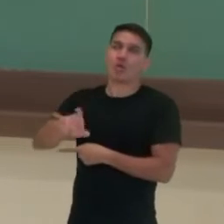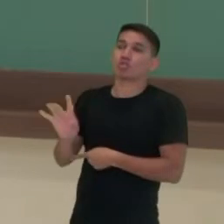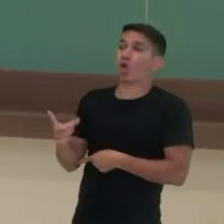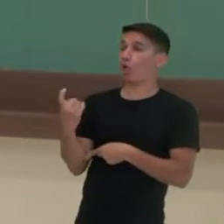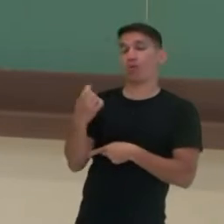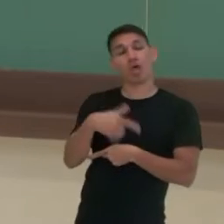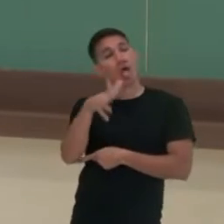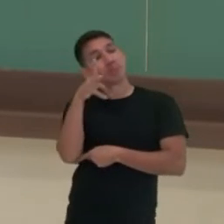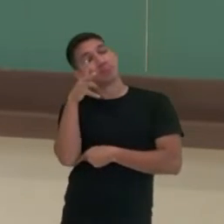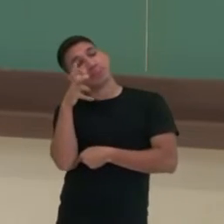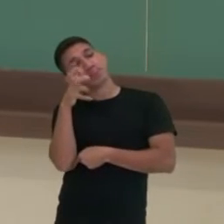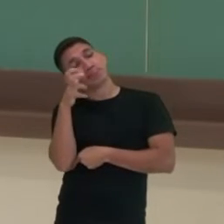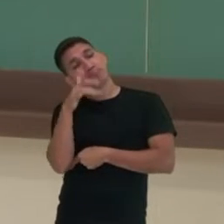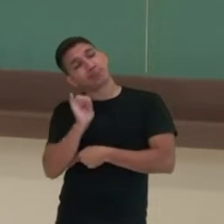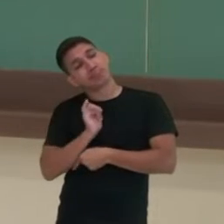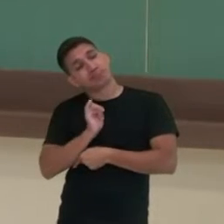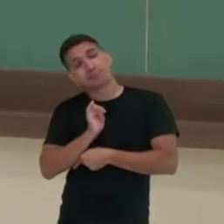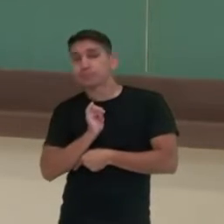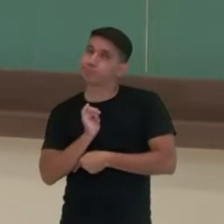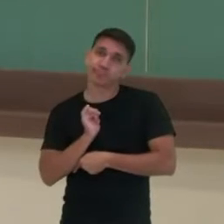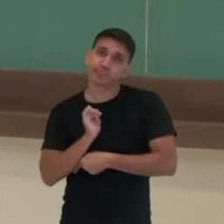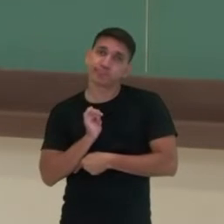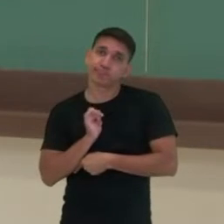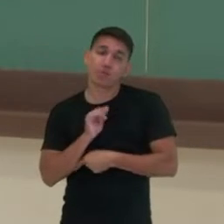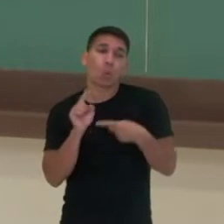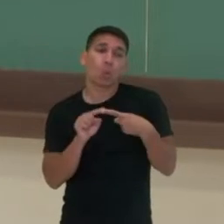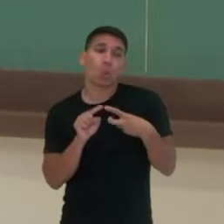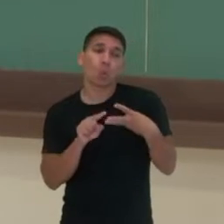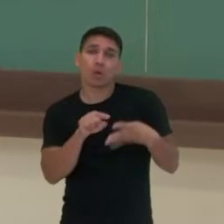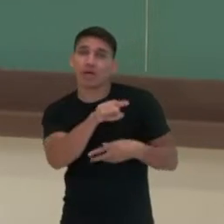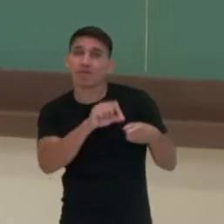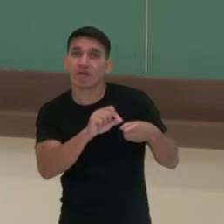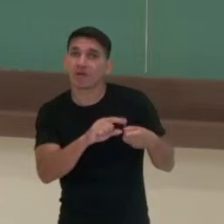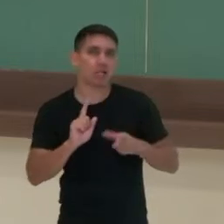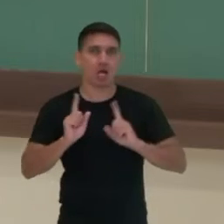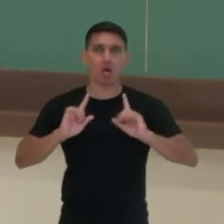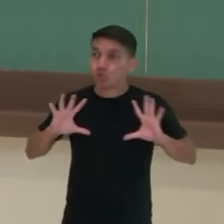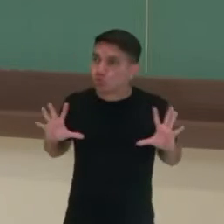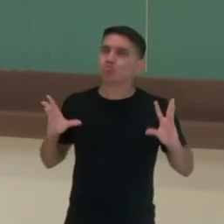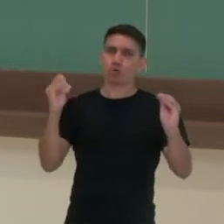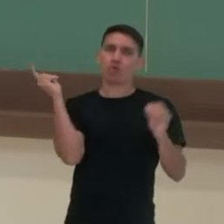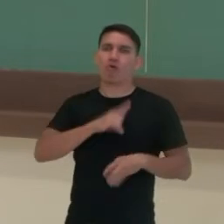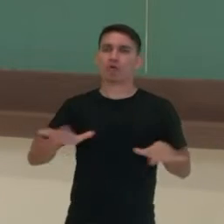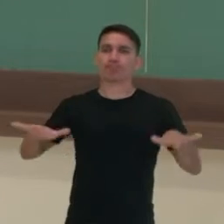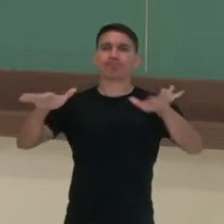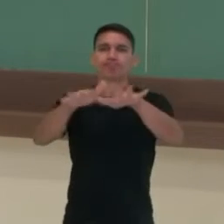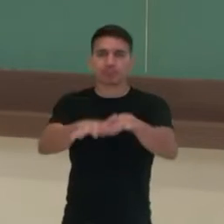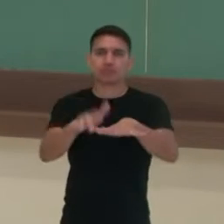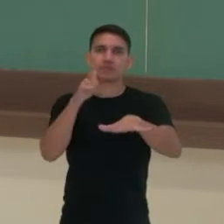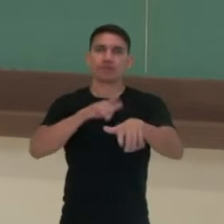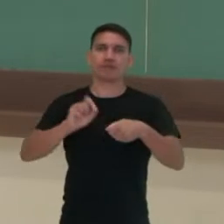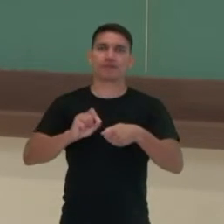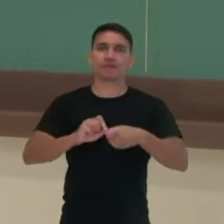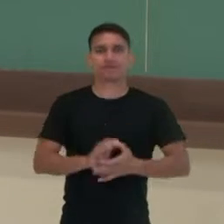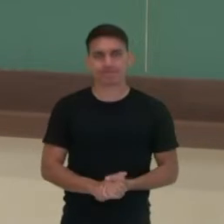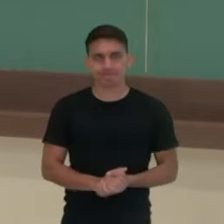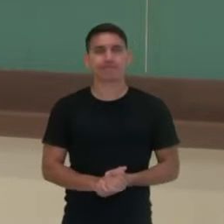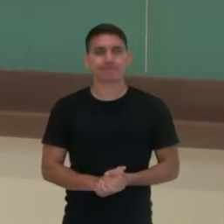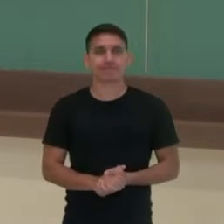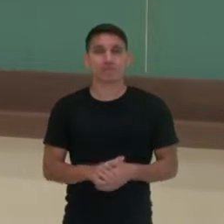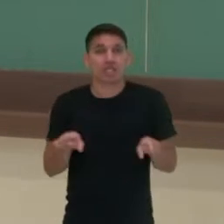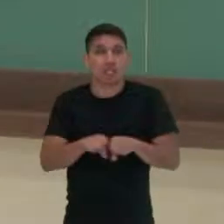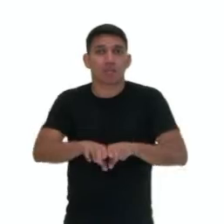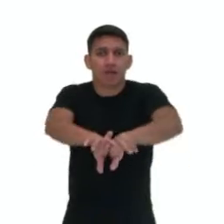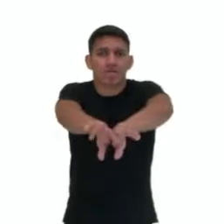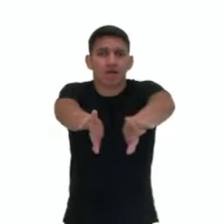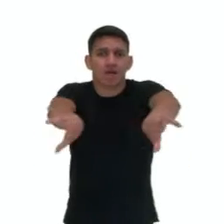ficar olhando, contando quantas vezes você faz. Não, todos vão participar e vão ser incluídos naquela ginástica. Engloba vários tipos